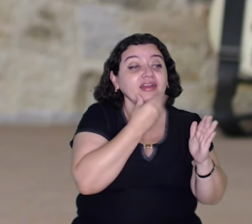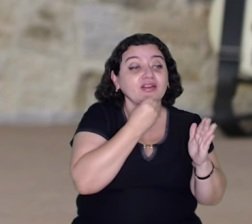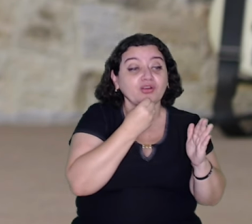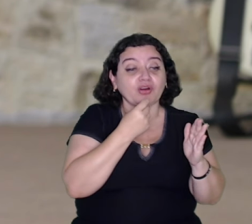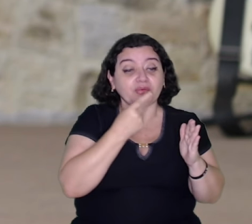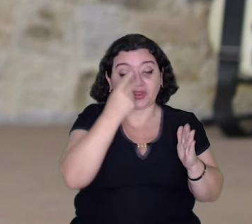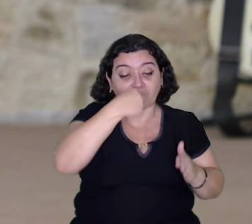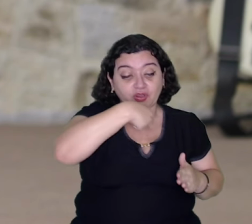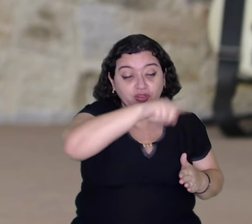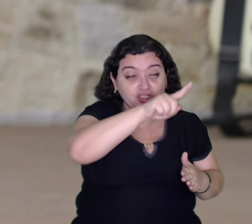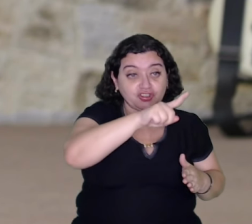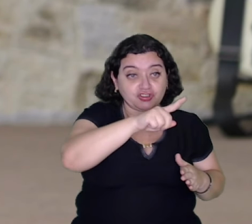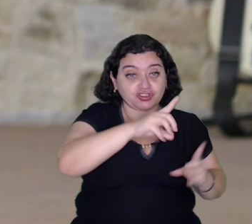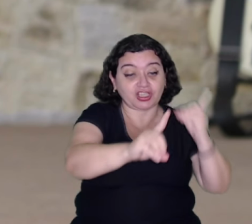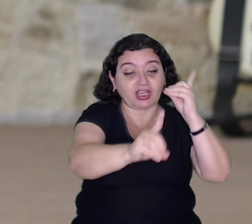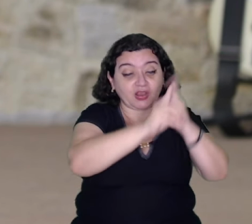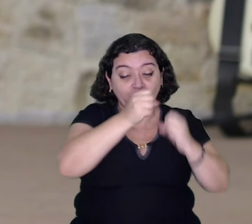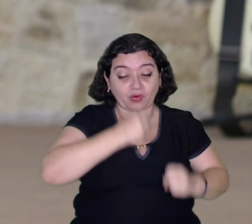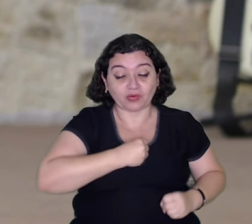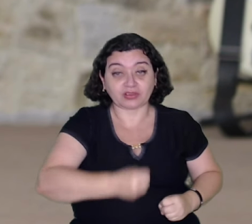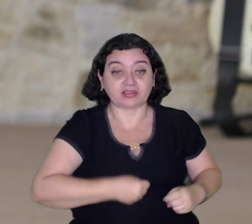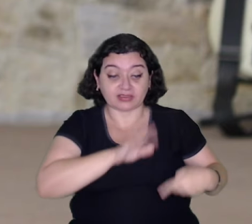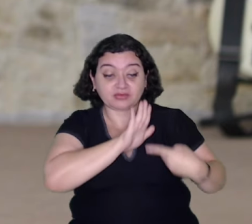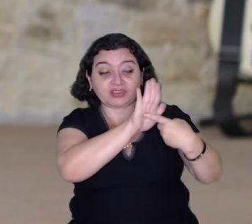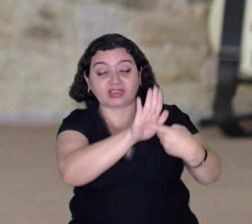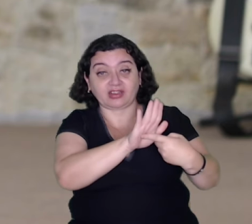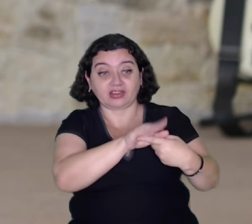e apresentai ao sacerdote. Ele fala, foi aquele homem.